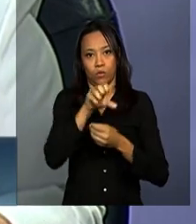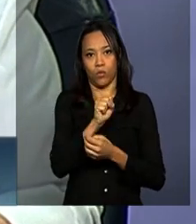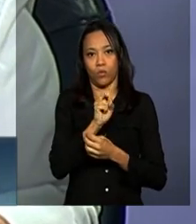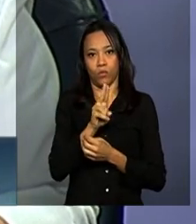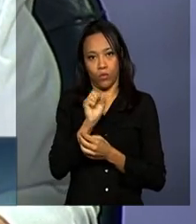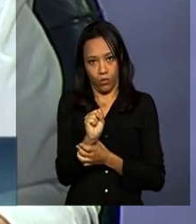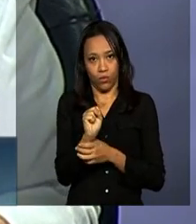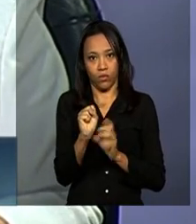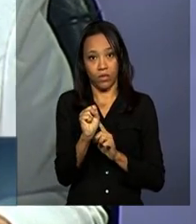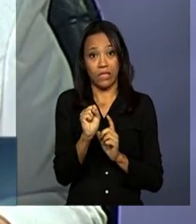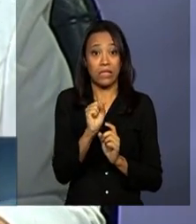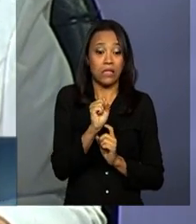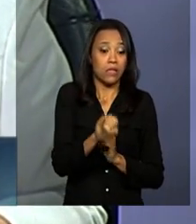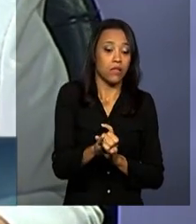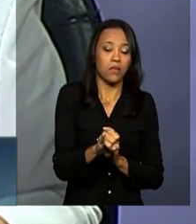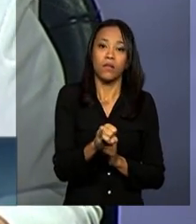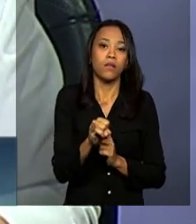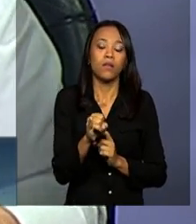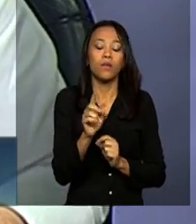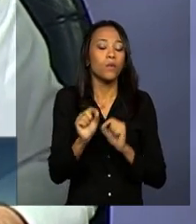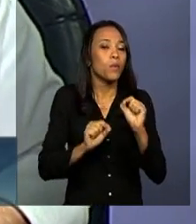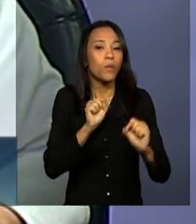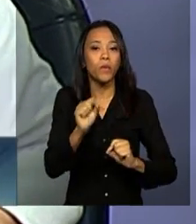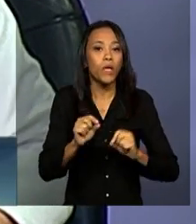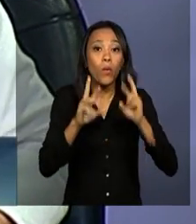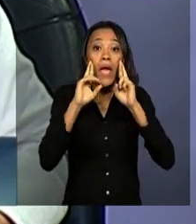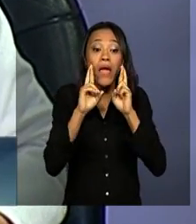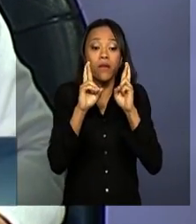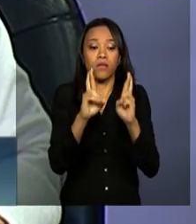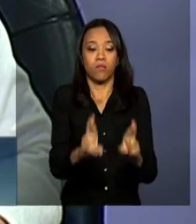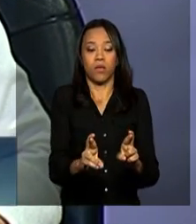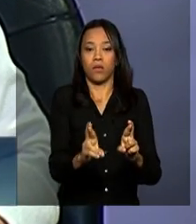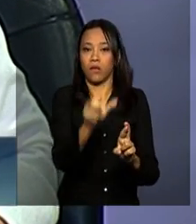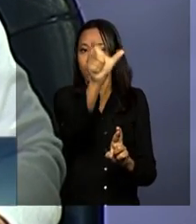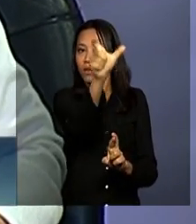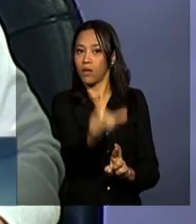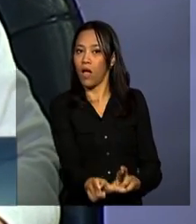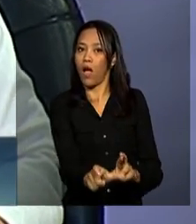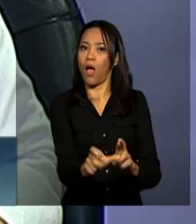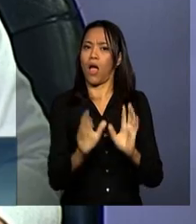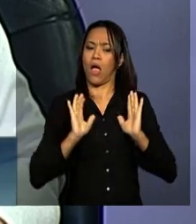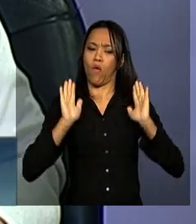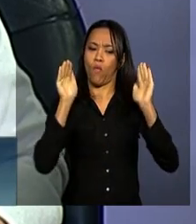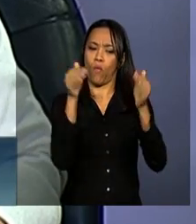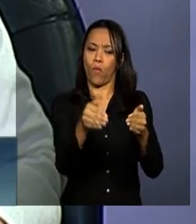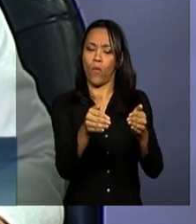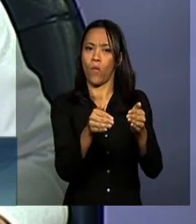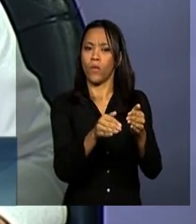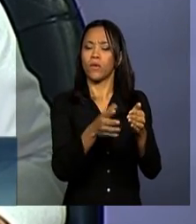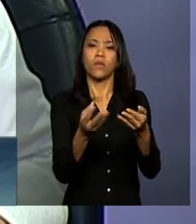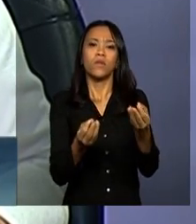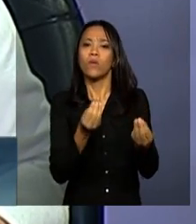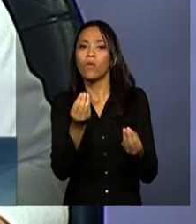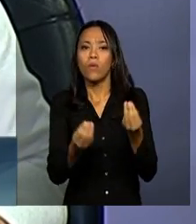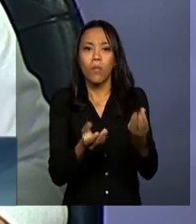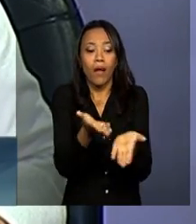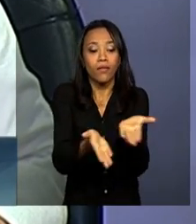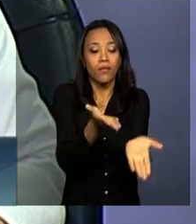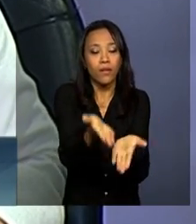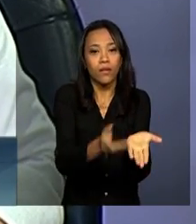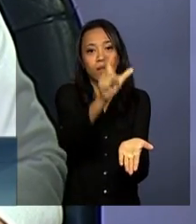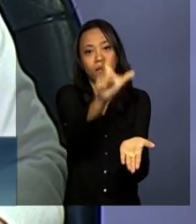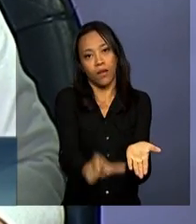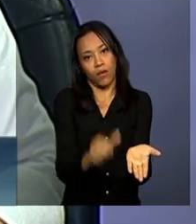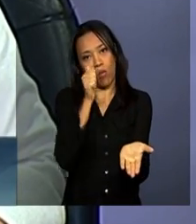Saúde, se você não levar em consideração as peculiaridades, as especificidades no atendimento para